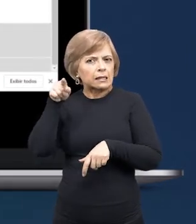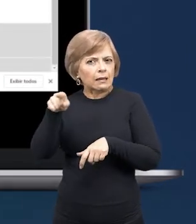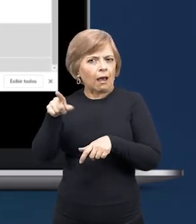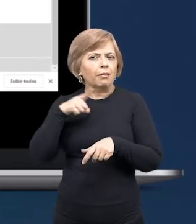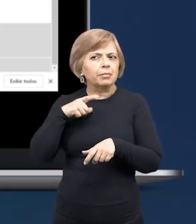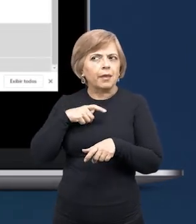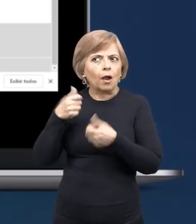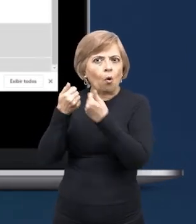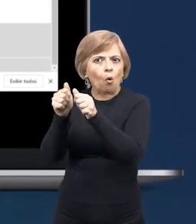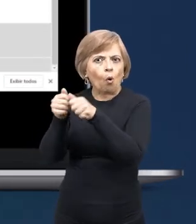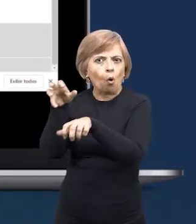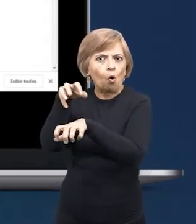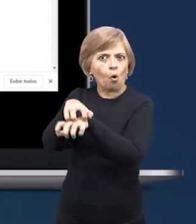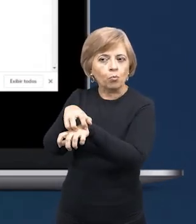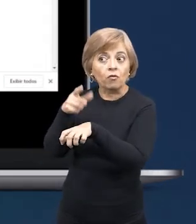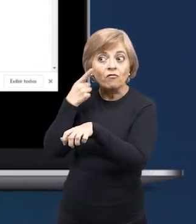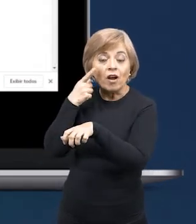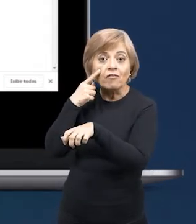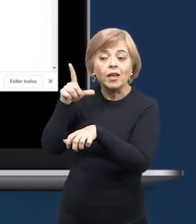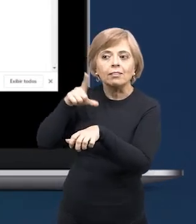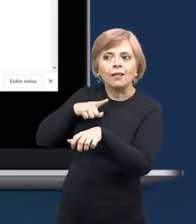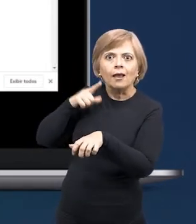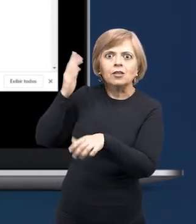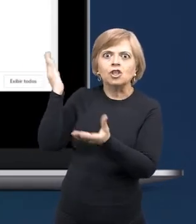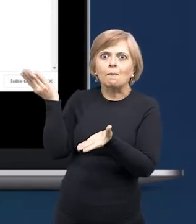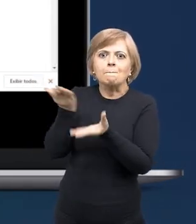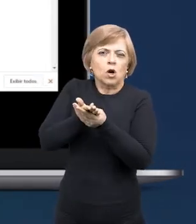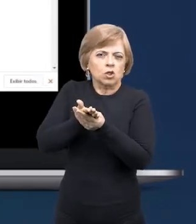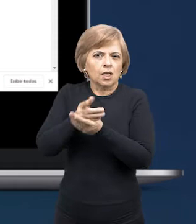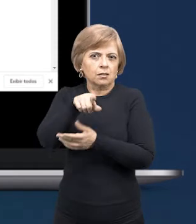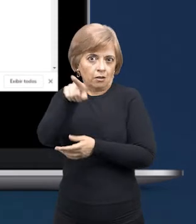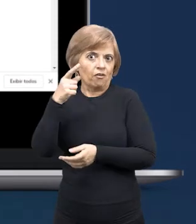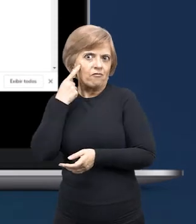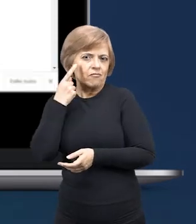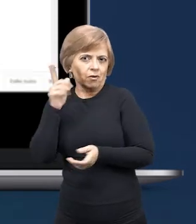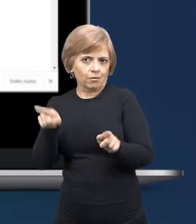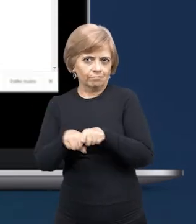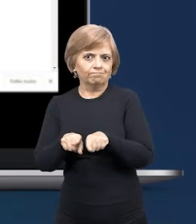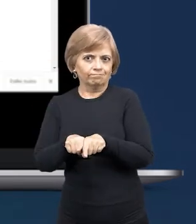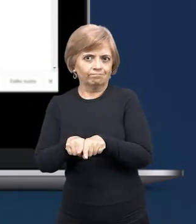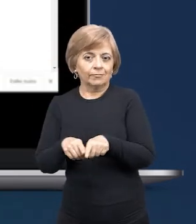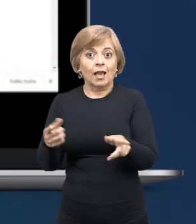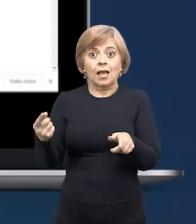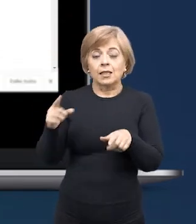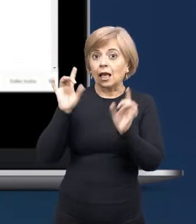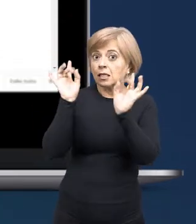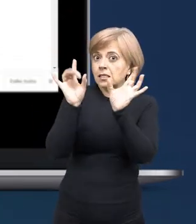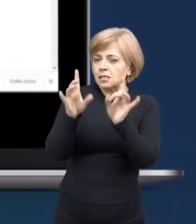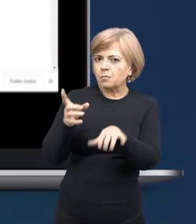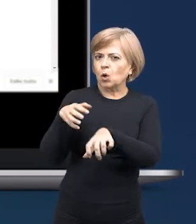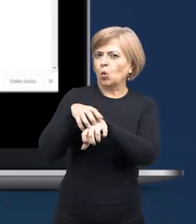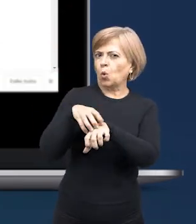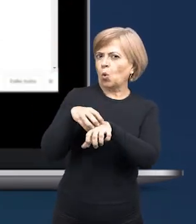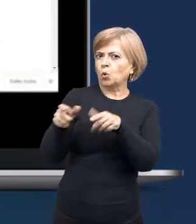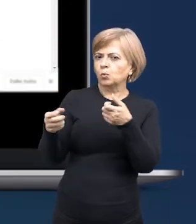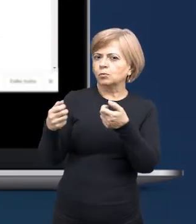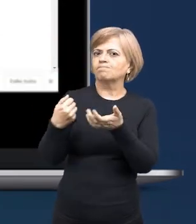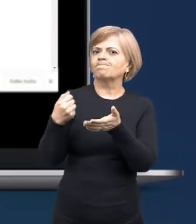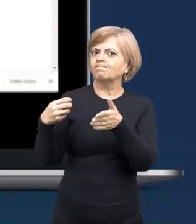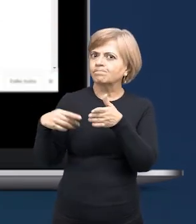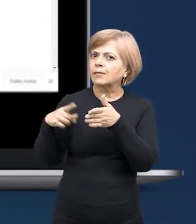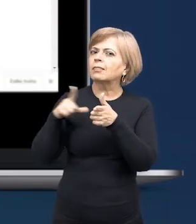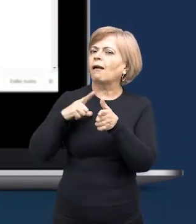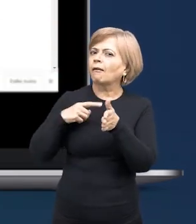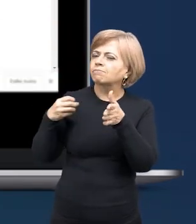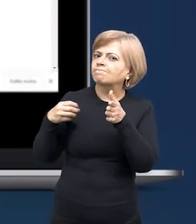possível verificar todas as linhas que já têm ação do Ministério Público e decisão judicial, e nesses casos, se elas pararam de circular ou estão circulando